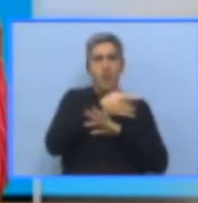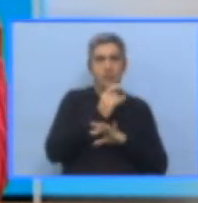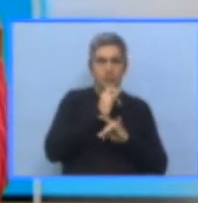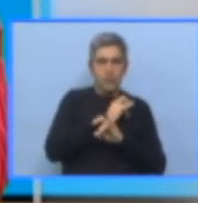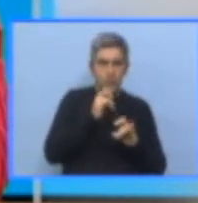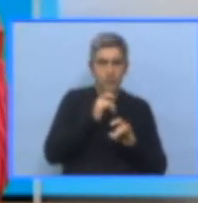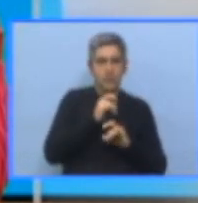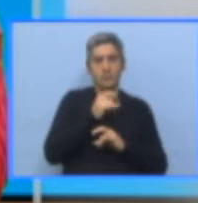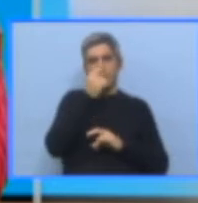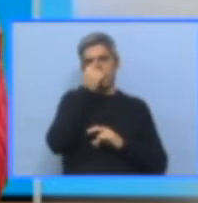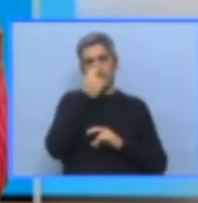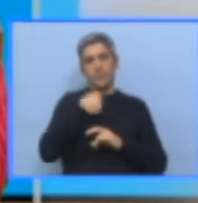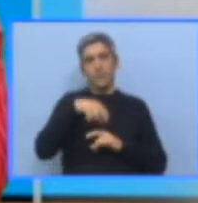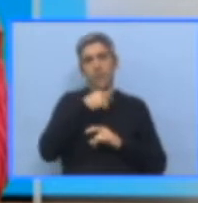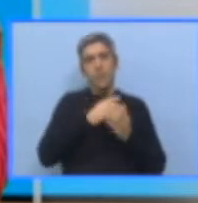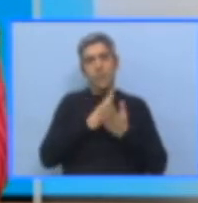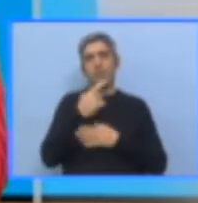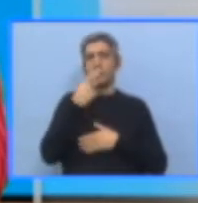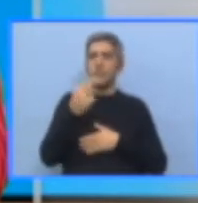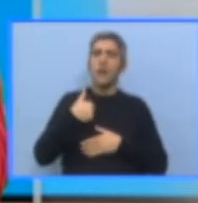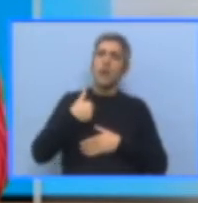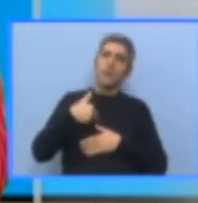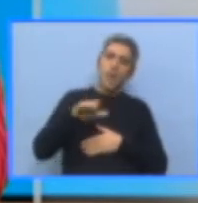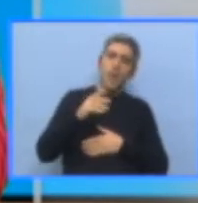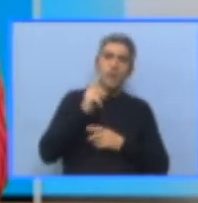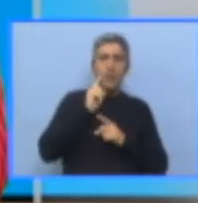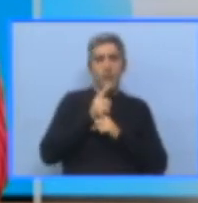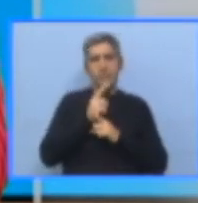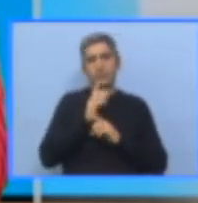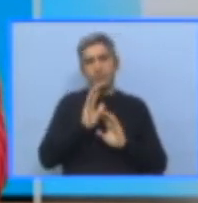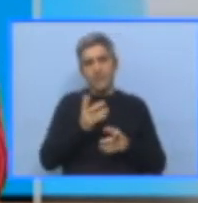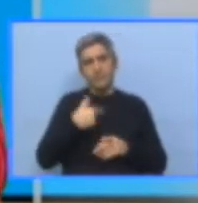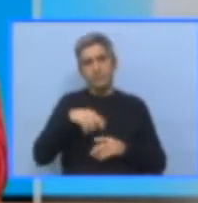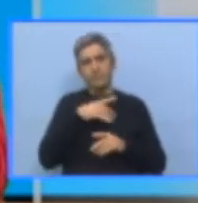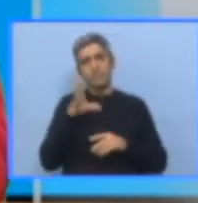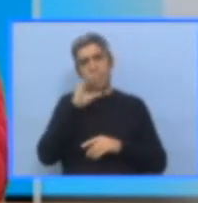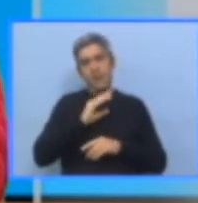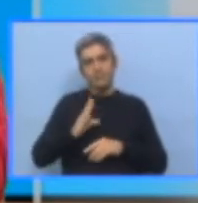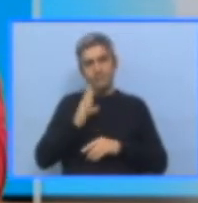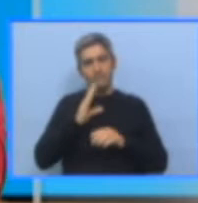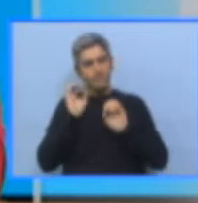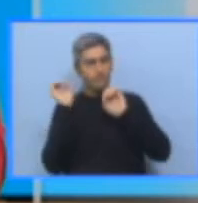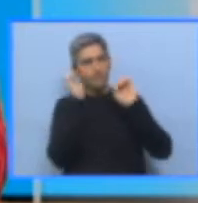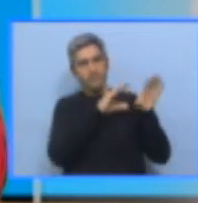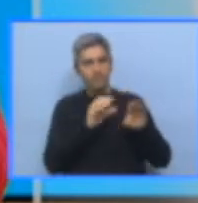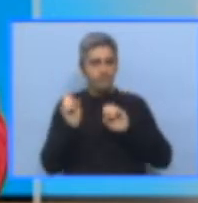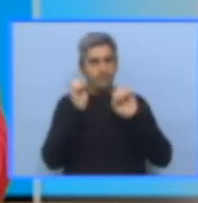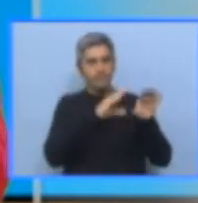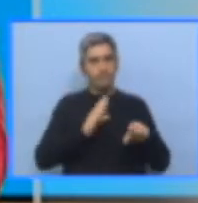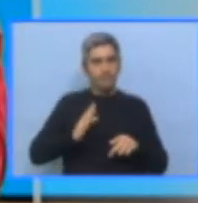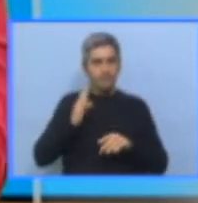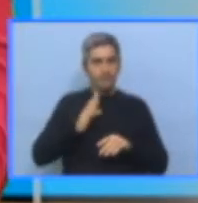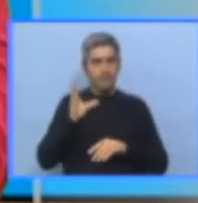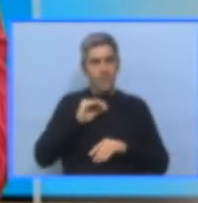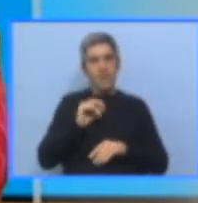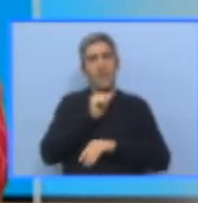E, portanto, continuavam a dizer à opinião pública que era preciso enviar cada vez mais meios e mais rapazes, como